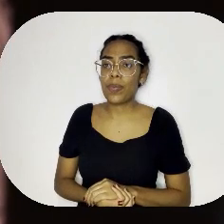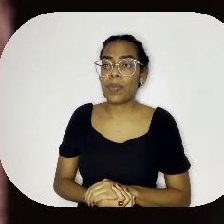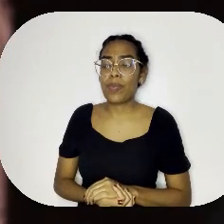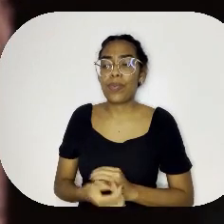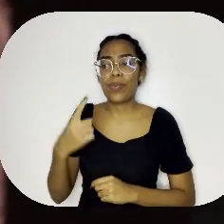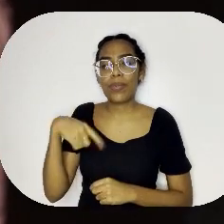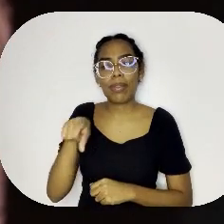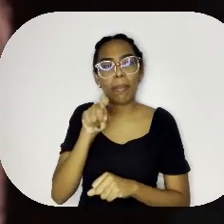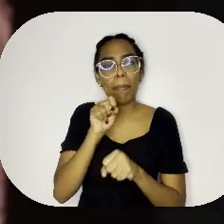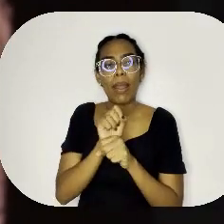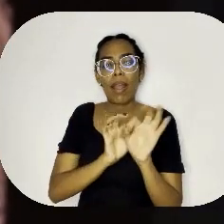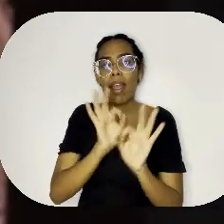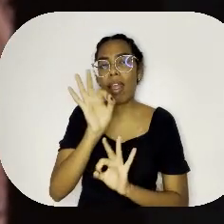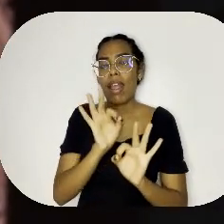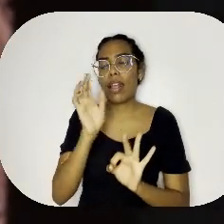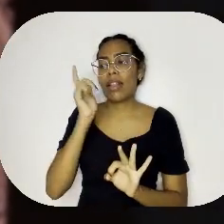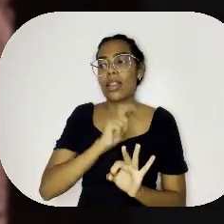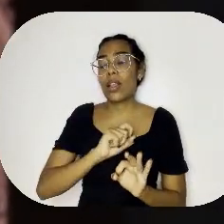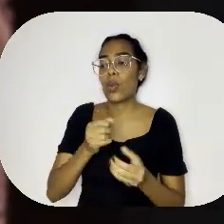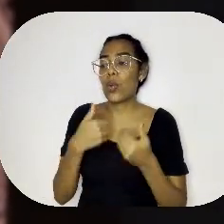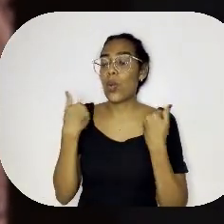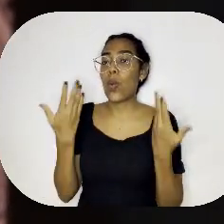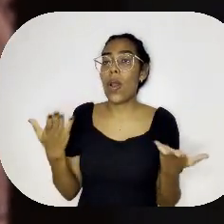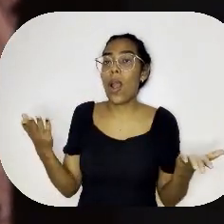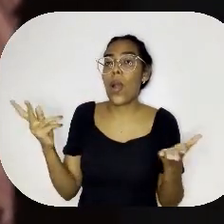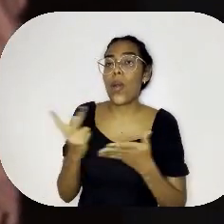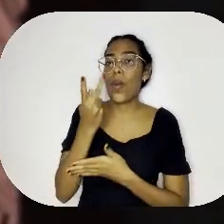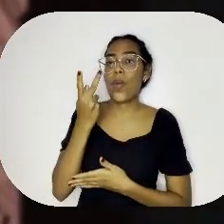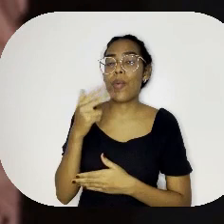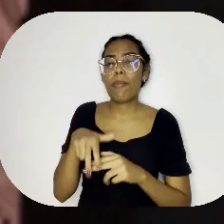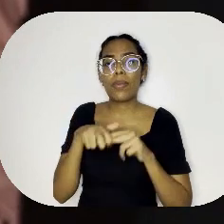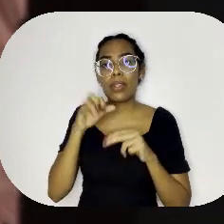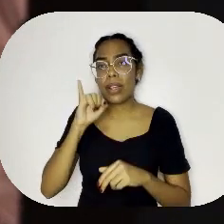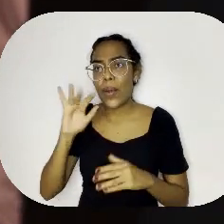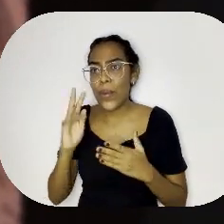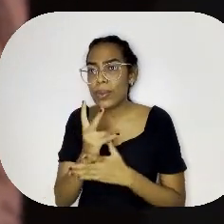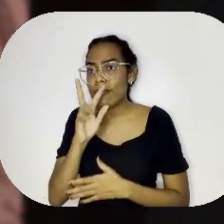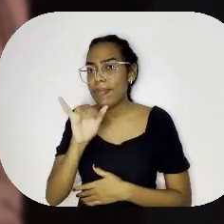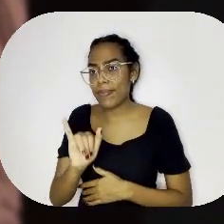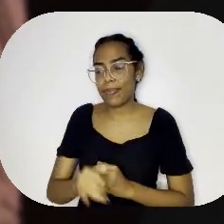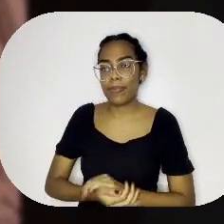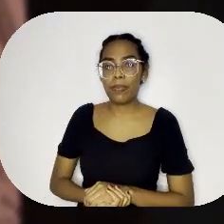Reserve-se inteiro para as bodas, que ninguém sabe quando virão. Se é que virão.